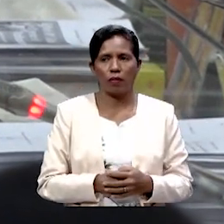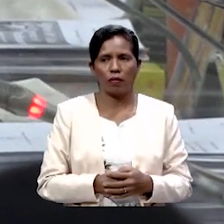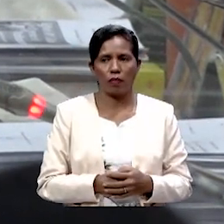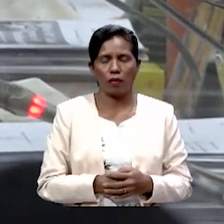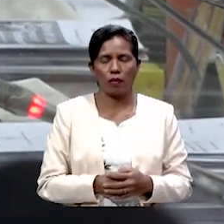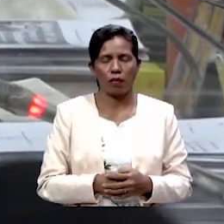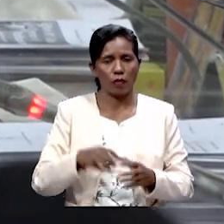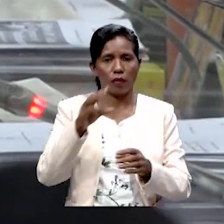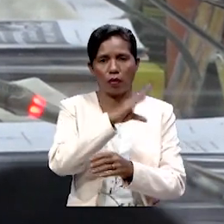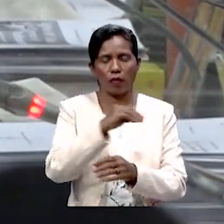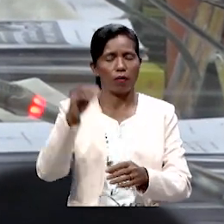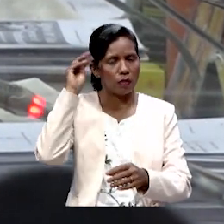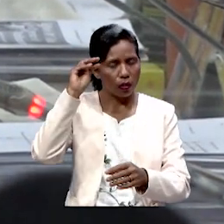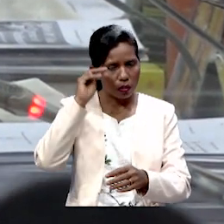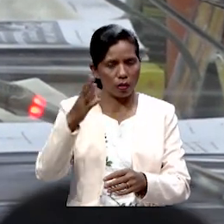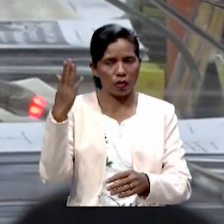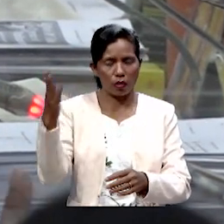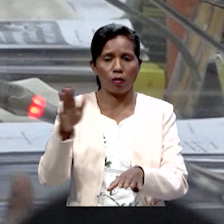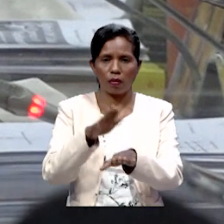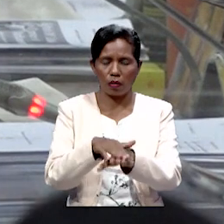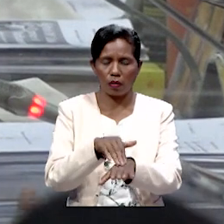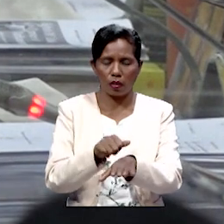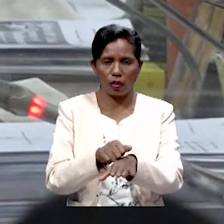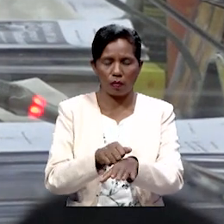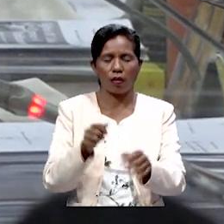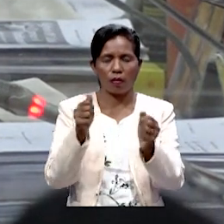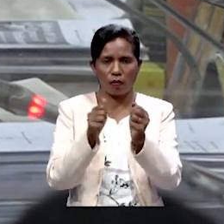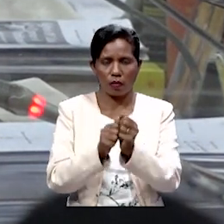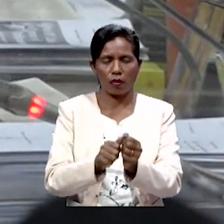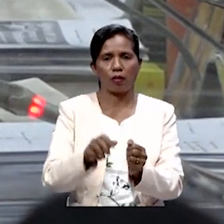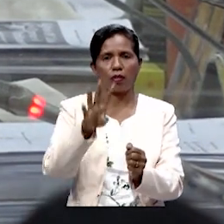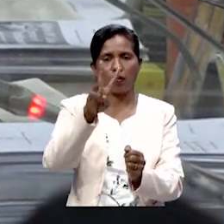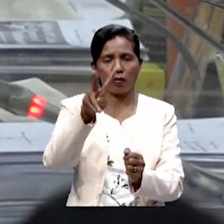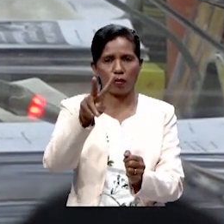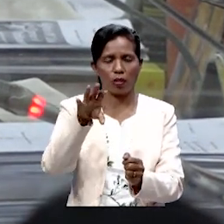o Ministério diz ainda recrutar 2.000 professores voluntários.